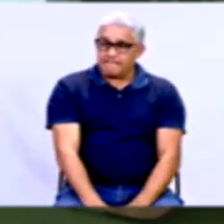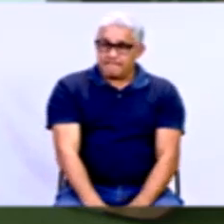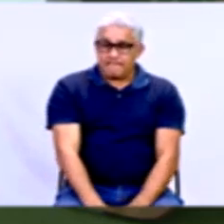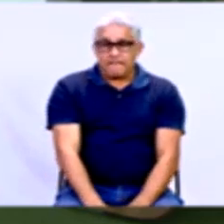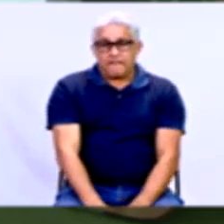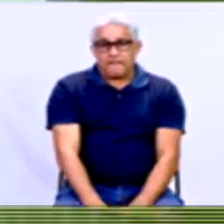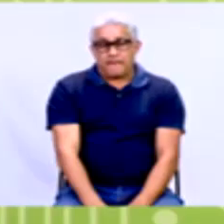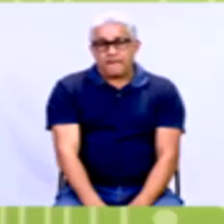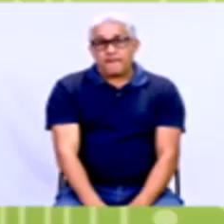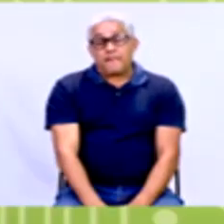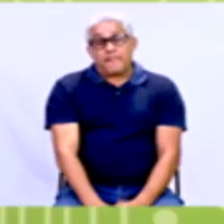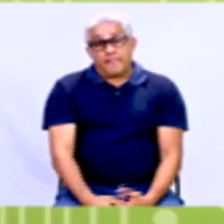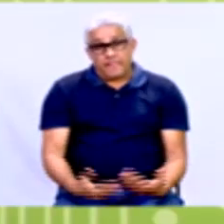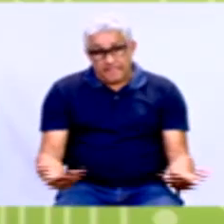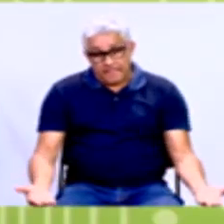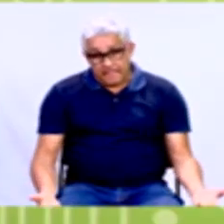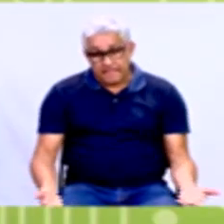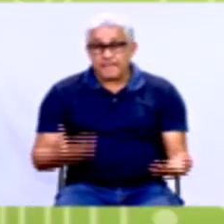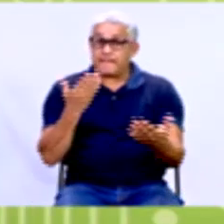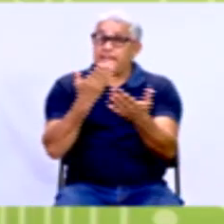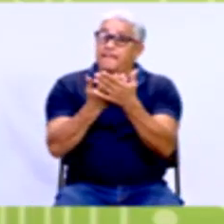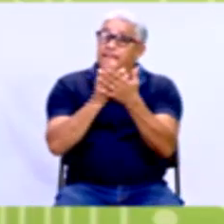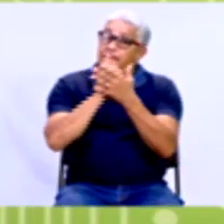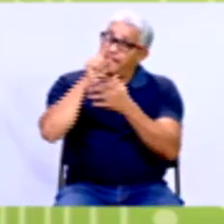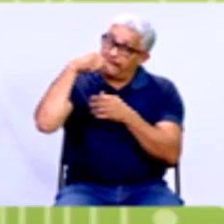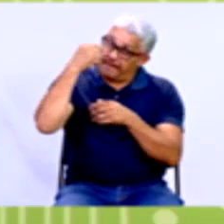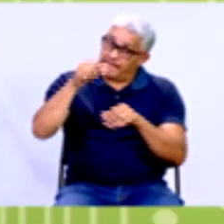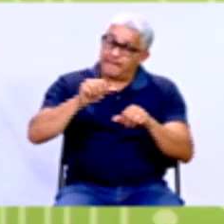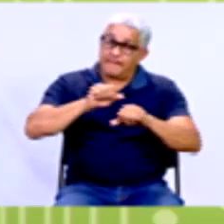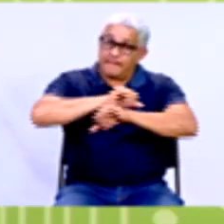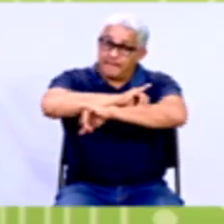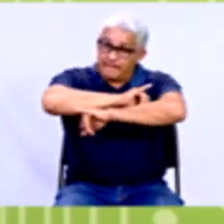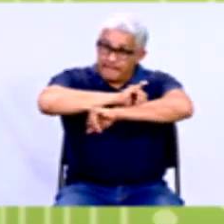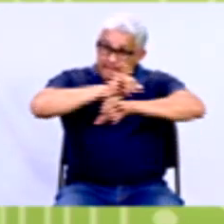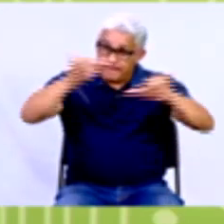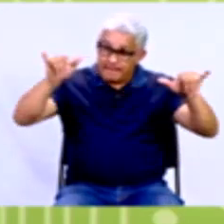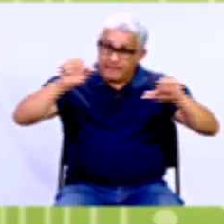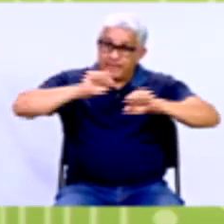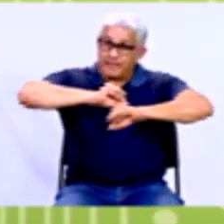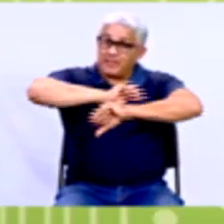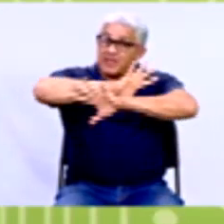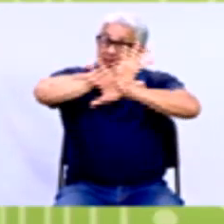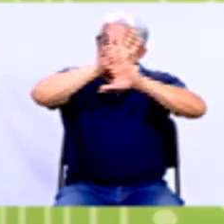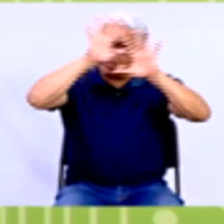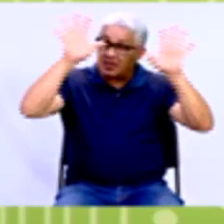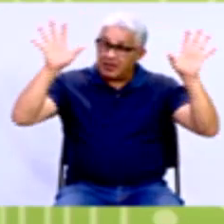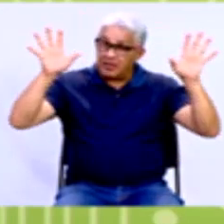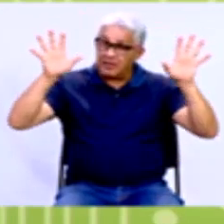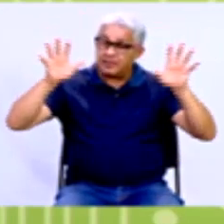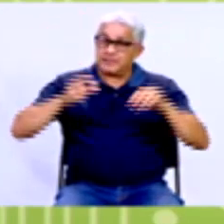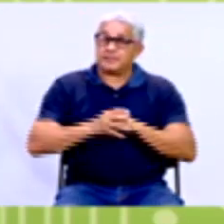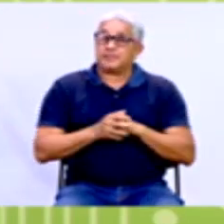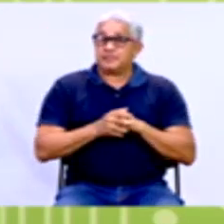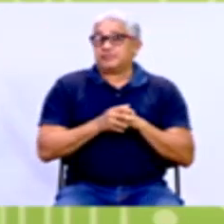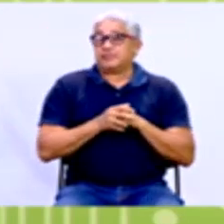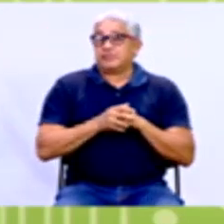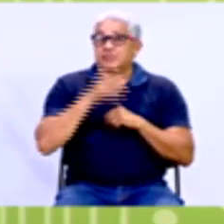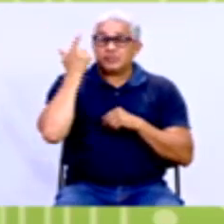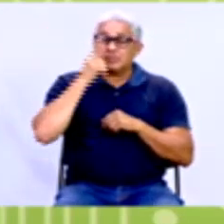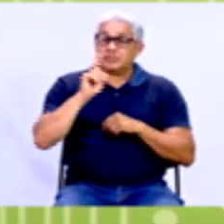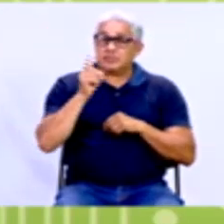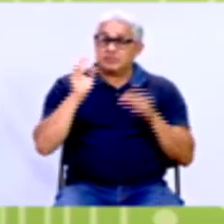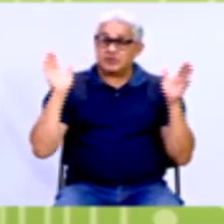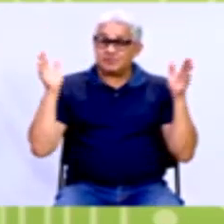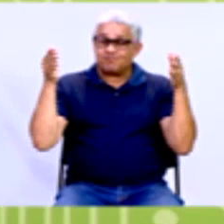Então, pessoal, a nossa próxima aula, eu quero deixar, falar para vocês que vai ser... A gente não vai conseguir focar